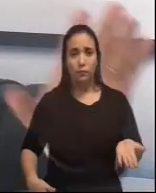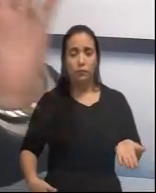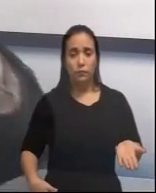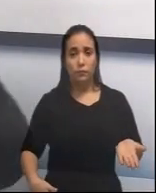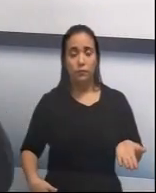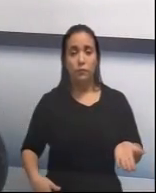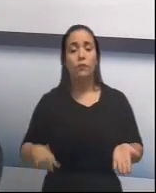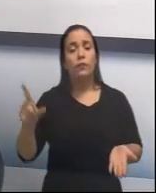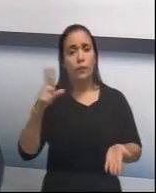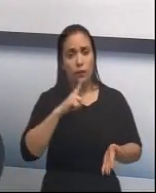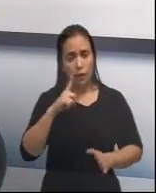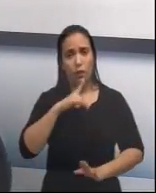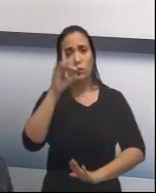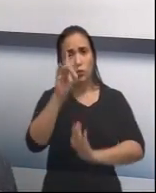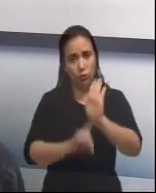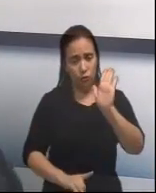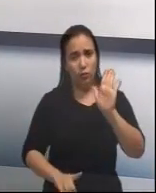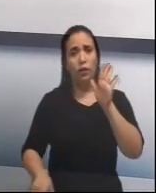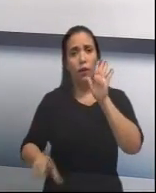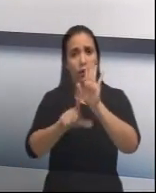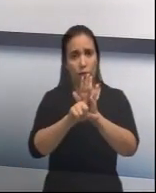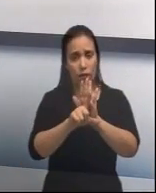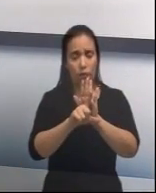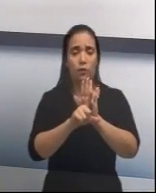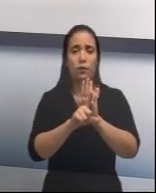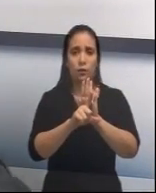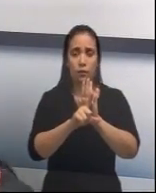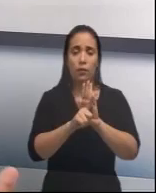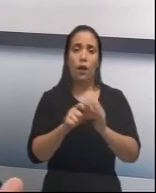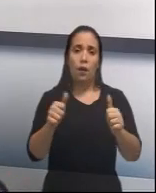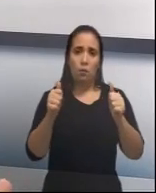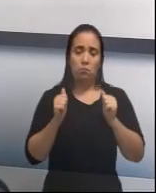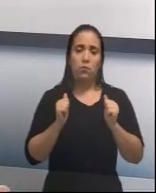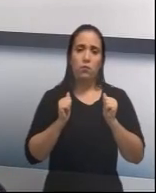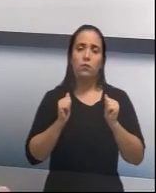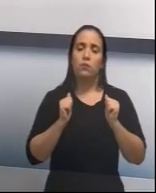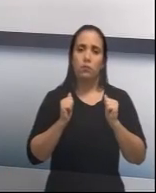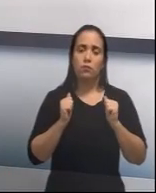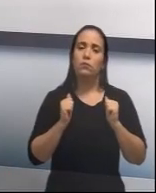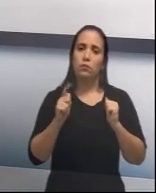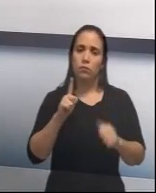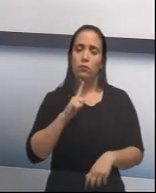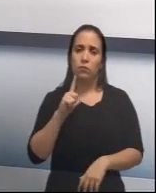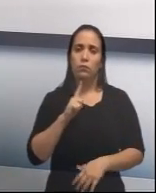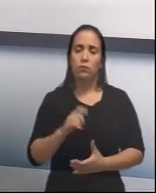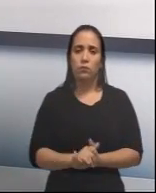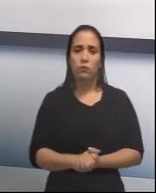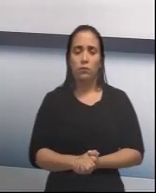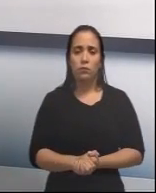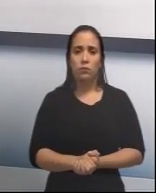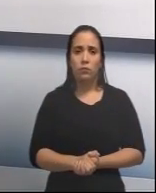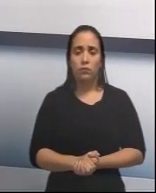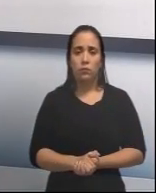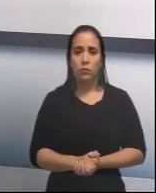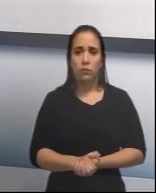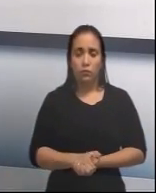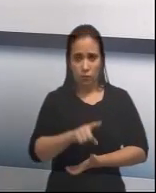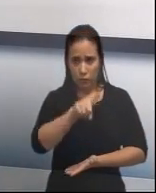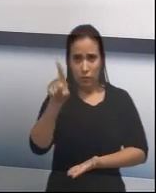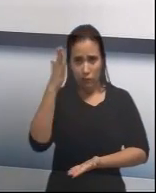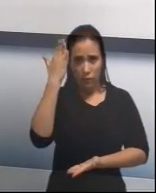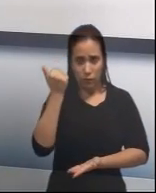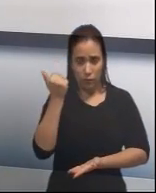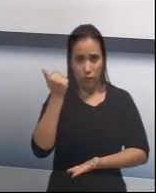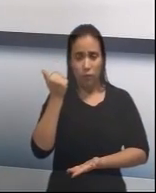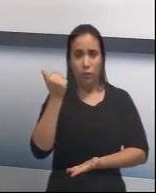legislação. Ele tinha o direito, por lei, como governador, de se aposentar como governador do Estado. Para você ter ideia,